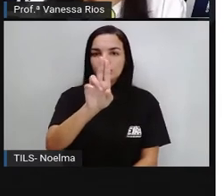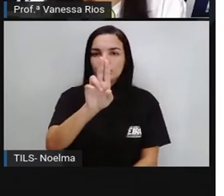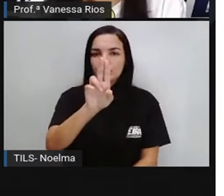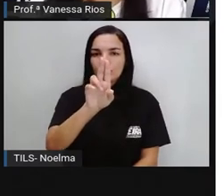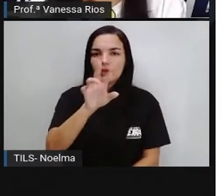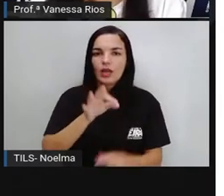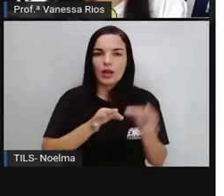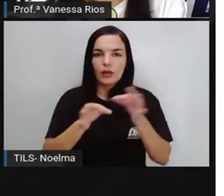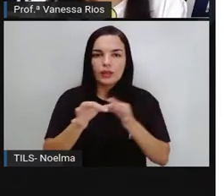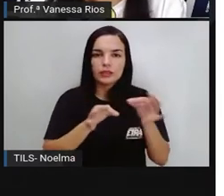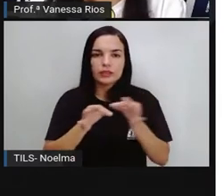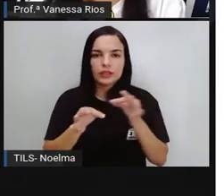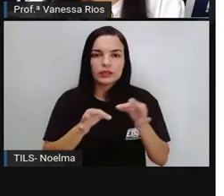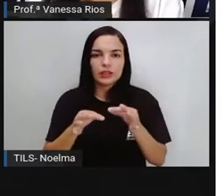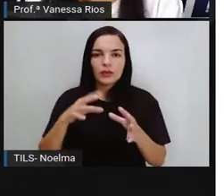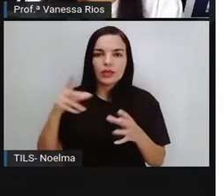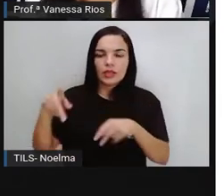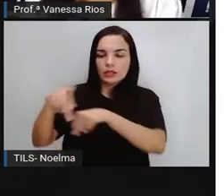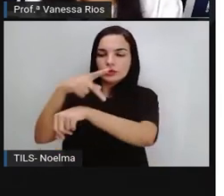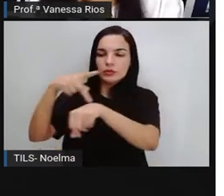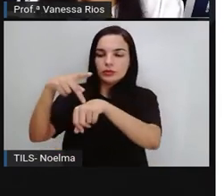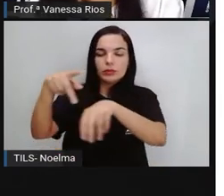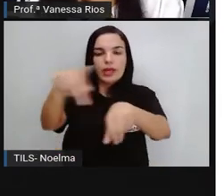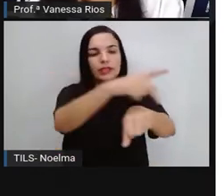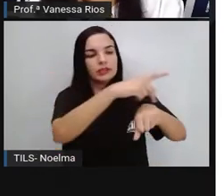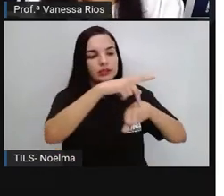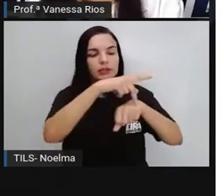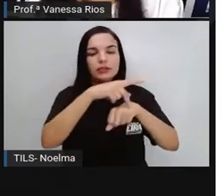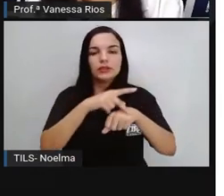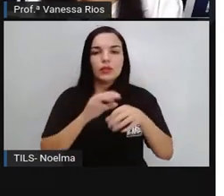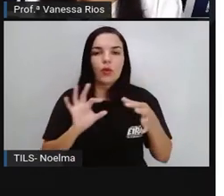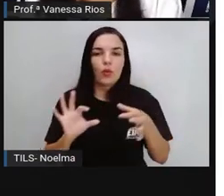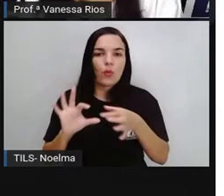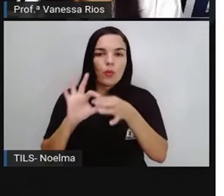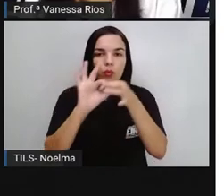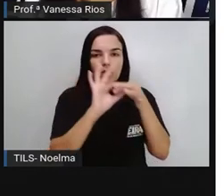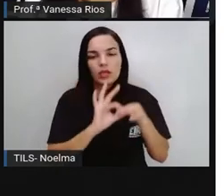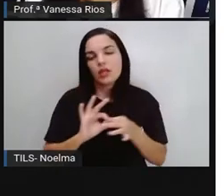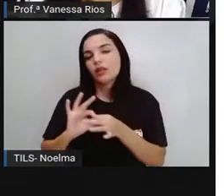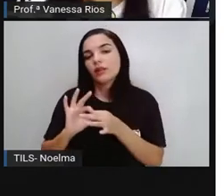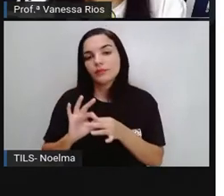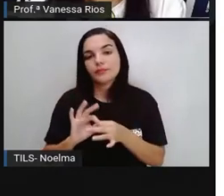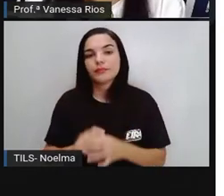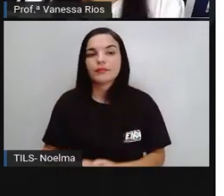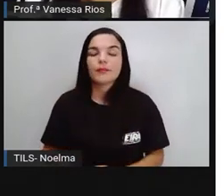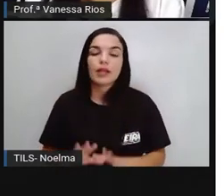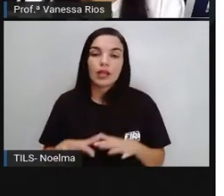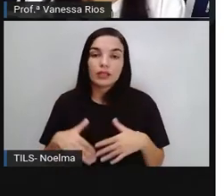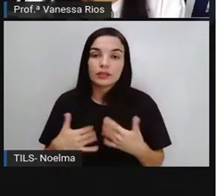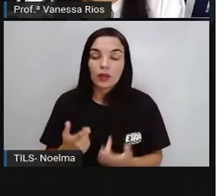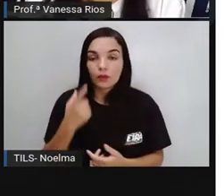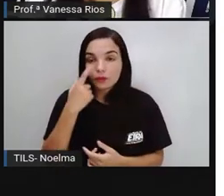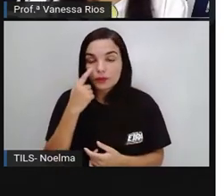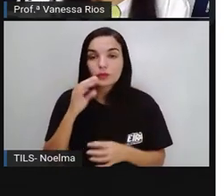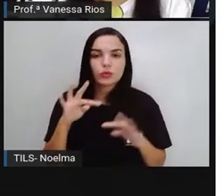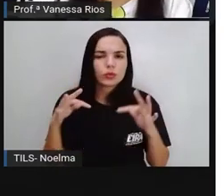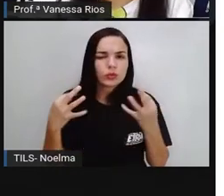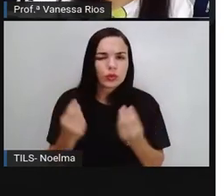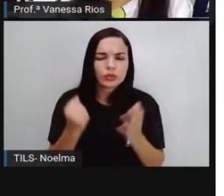considerados aí em relação ao mundo, né, em relação a todos os países. Então, aqueles